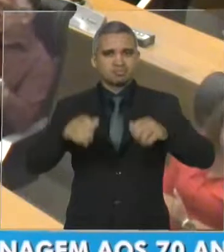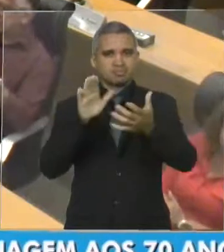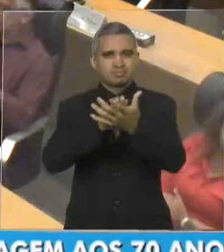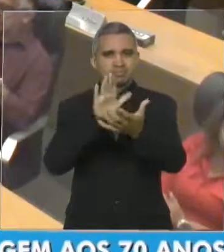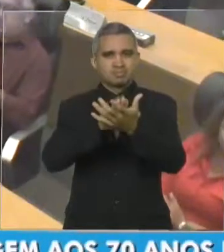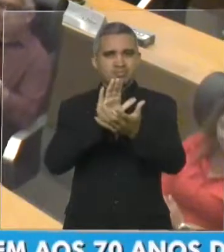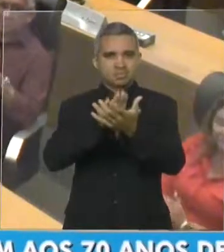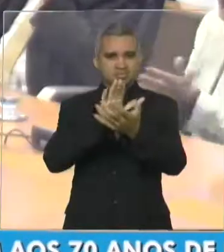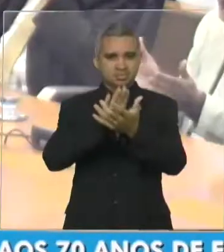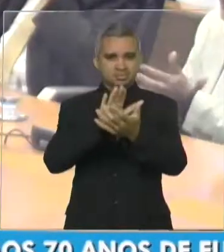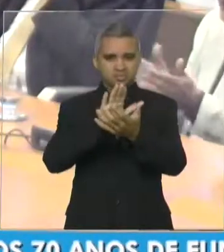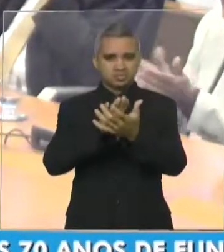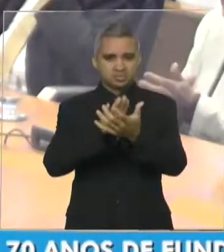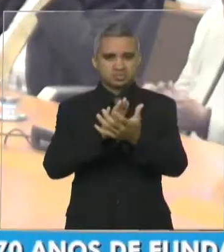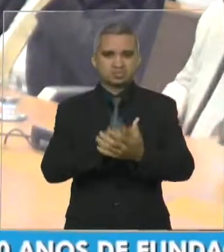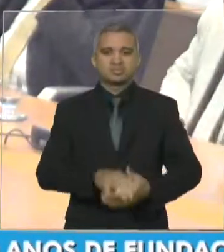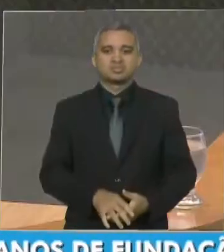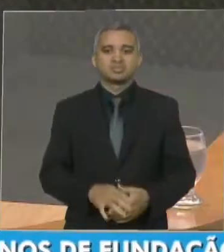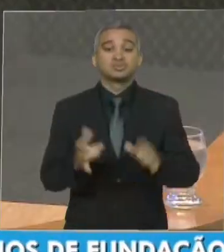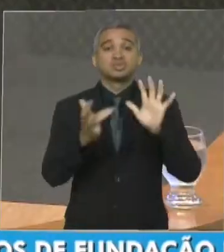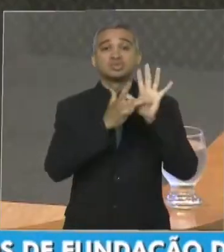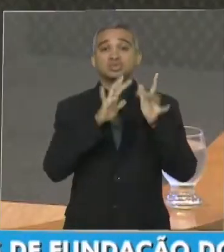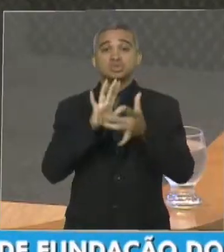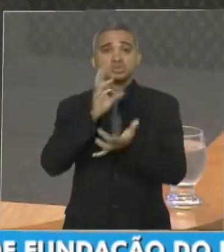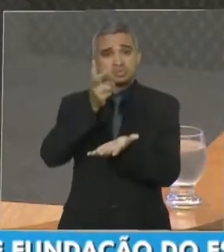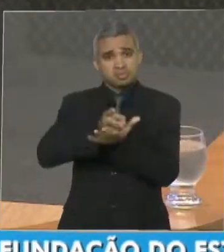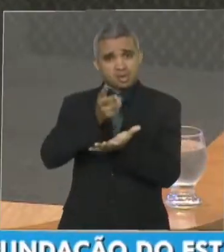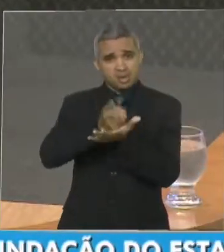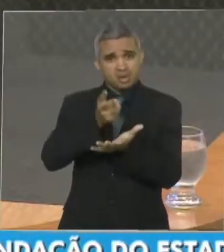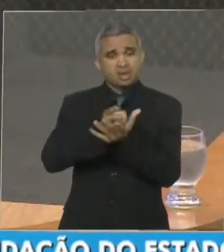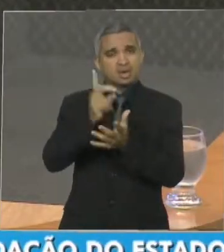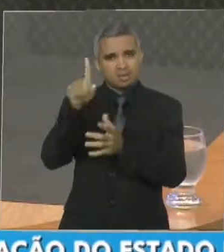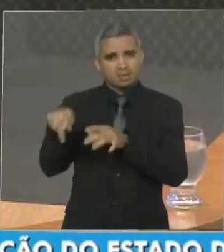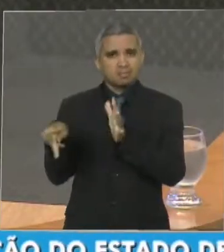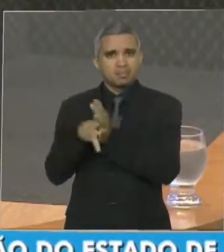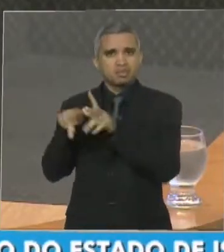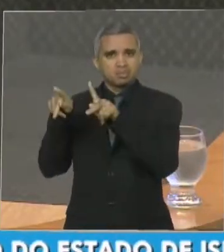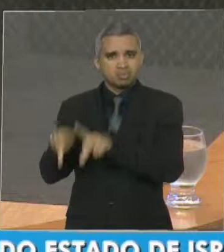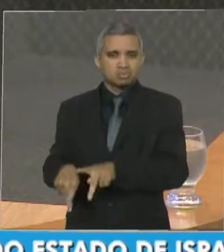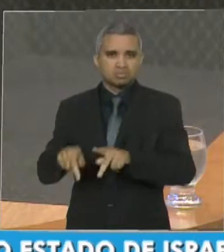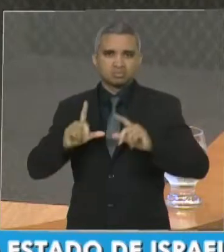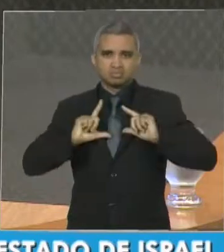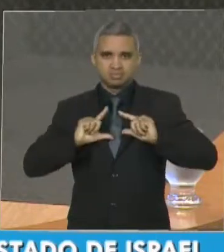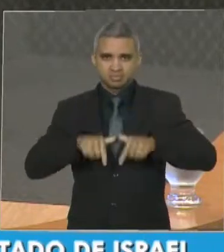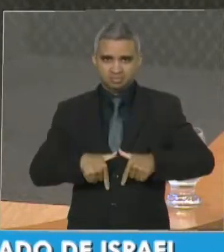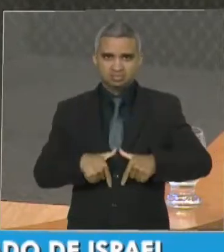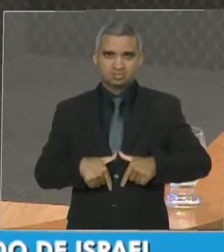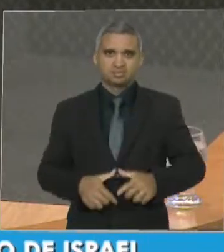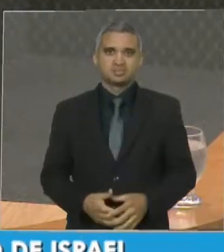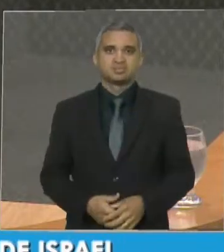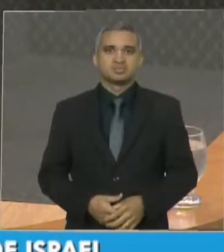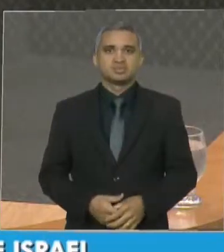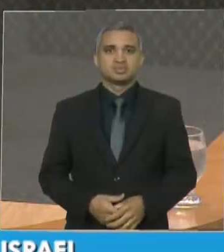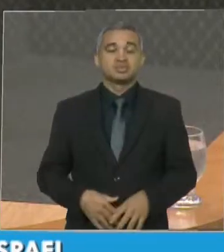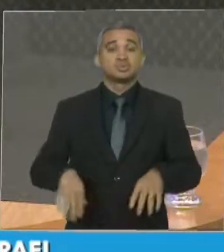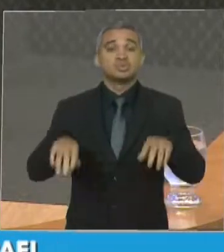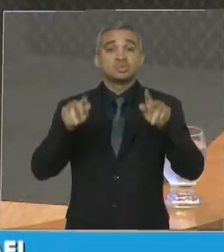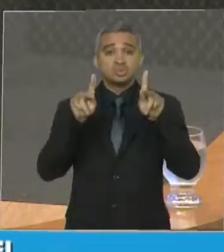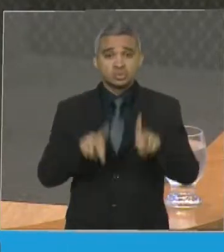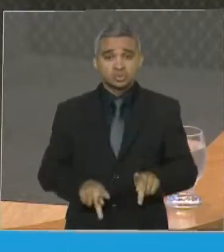E esse mesmo Jesus, ele era desse povo, do povo hebreu, do povo judeu, do povo de Israel.